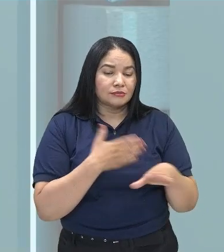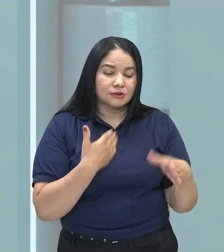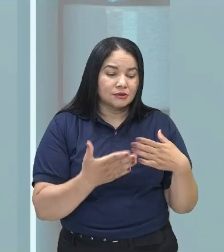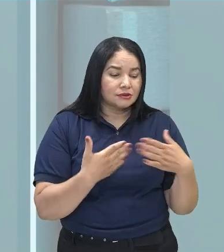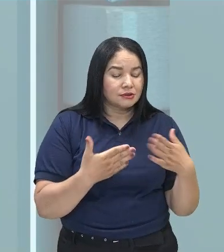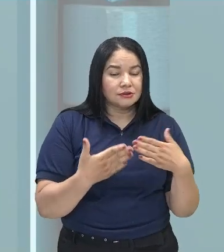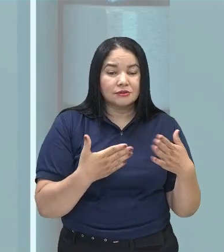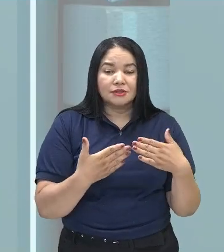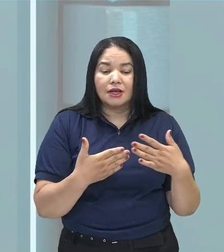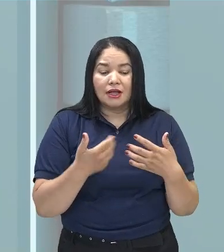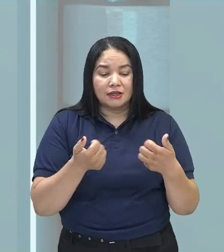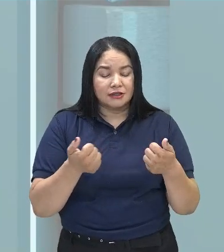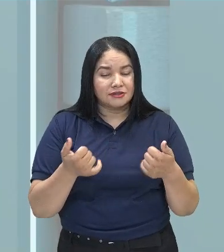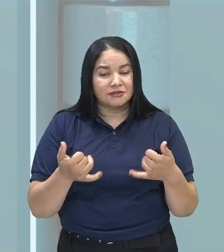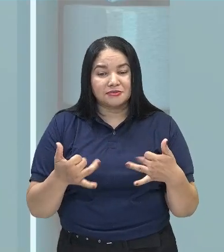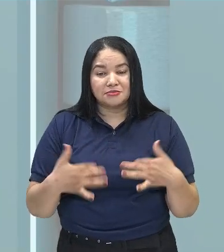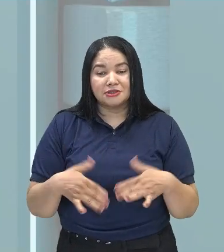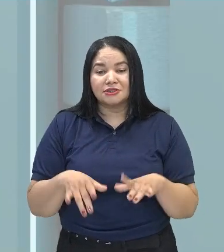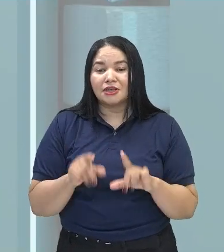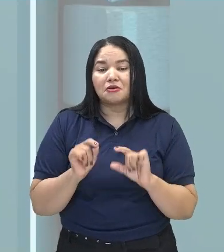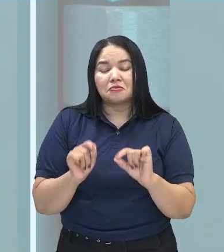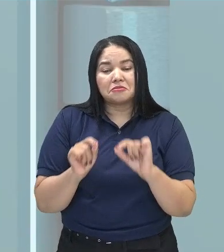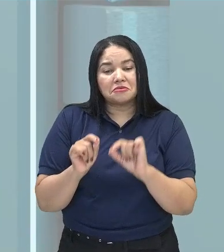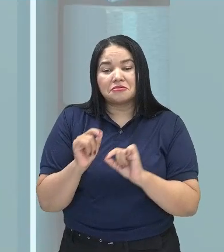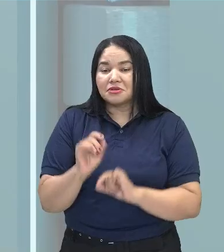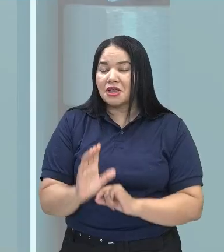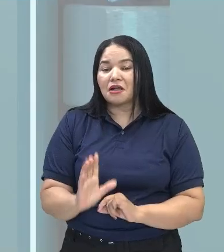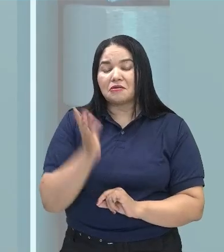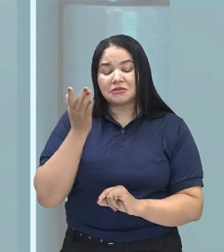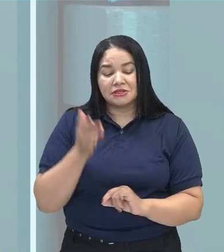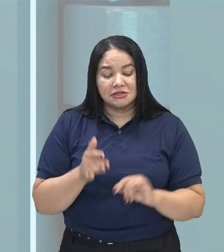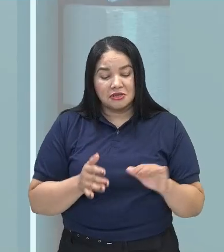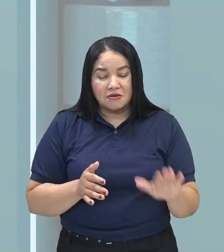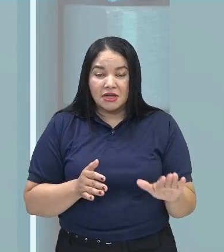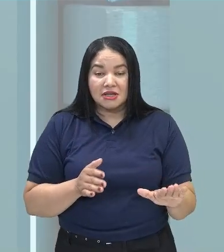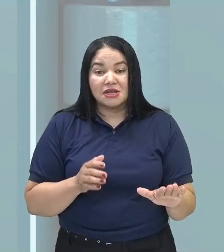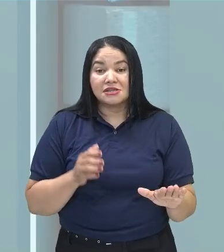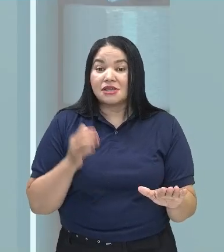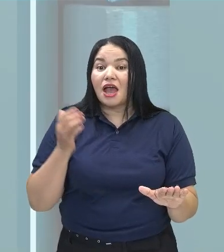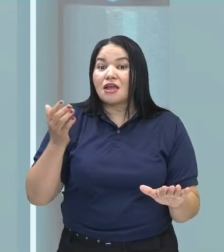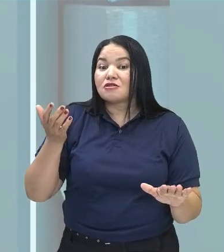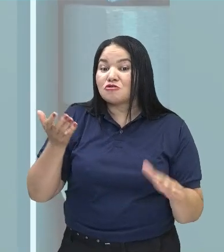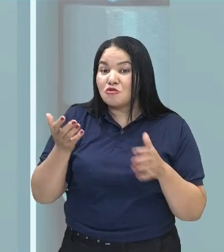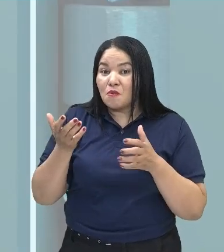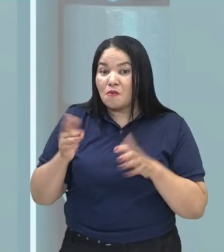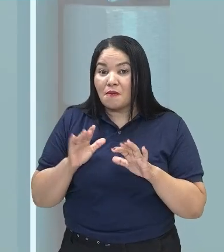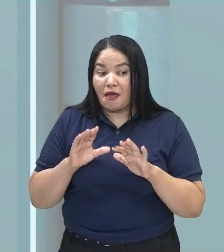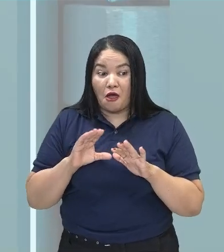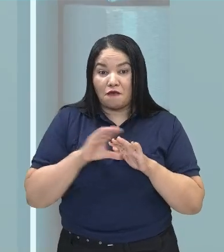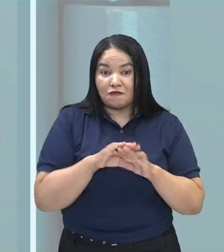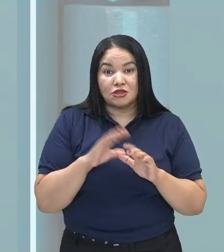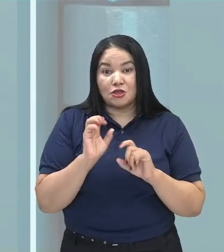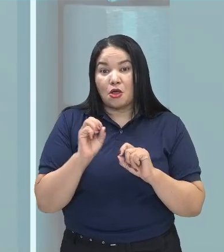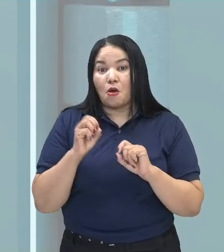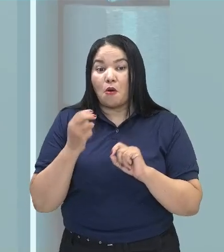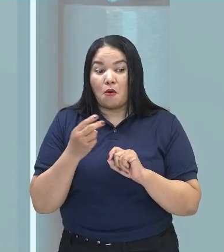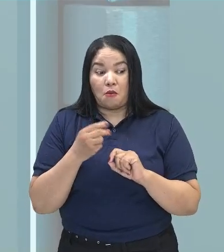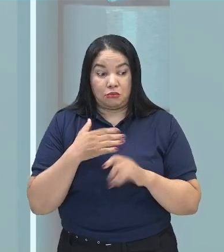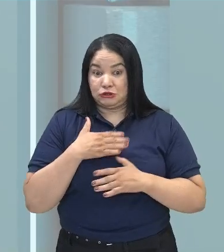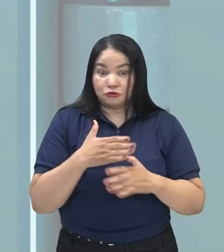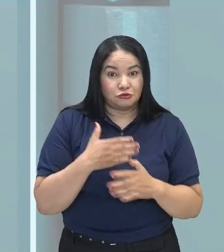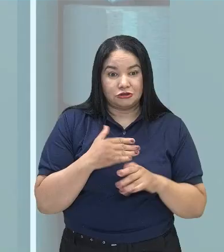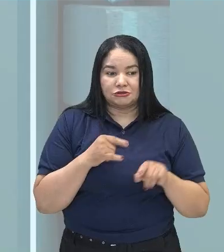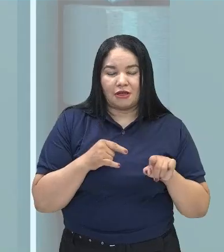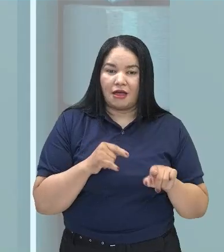e tá aquela situação, é criança, aí você não vai, né, dizer que o Fabrício, olha,